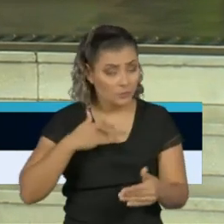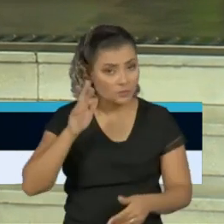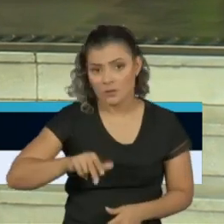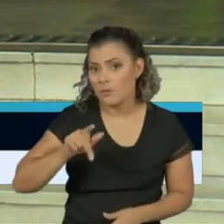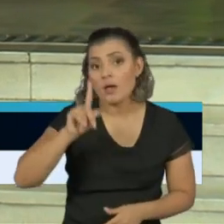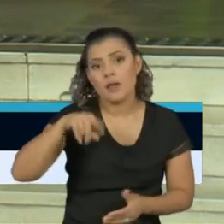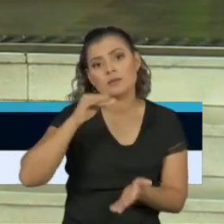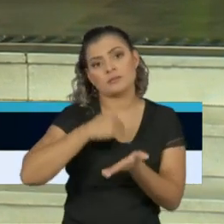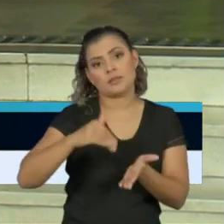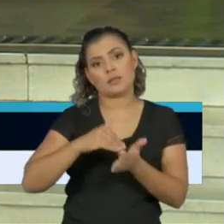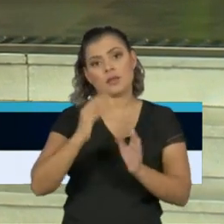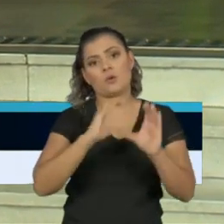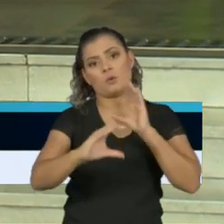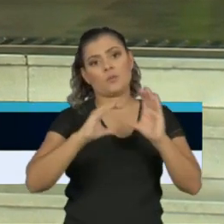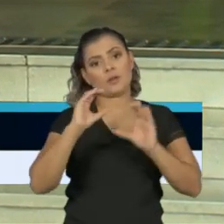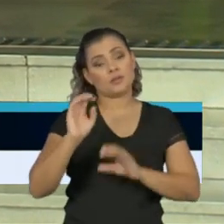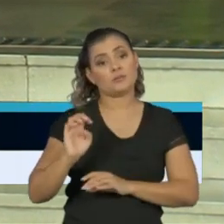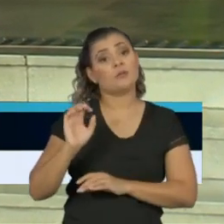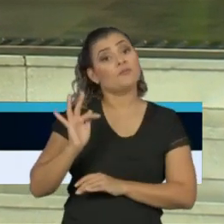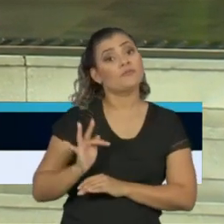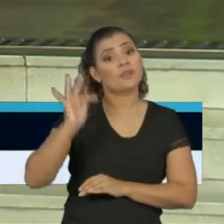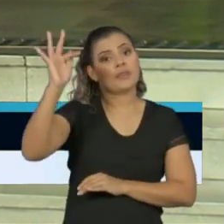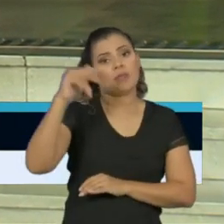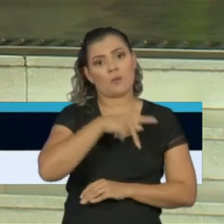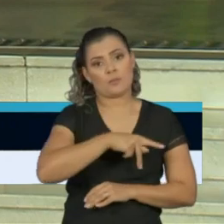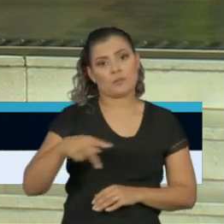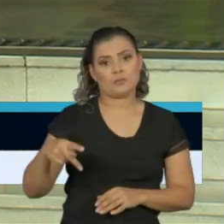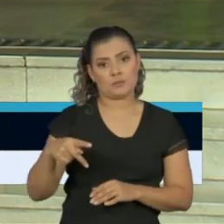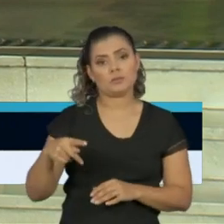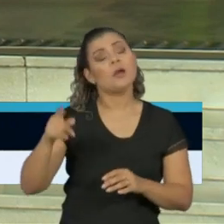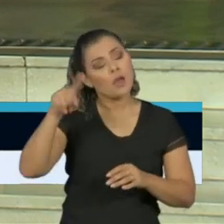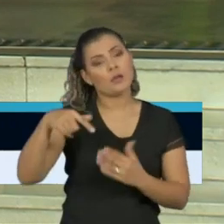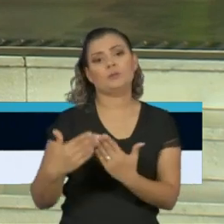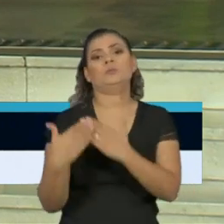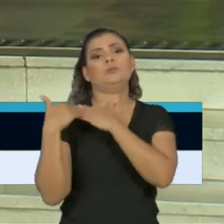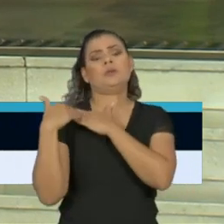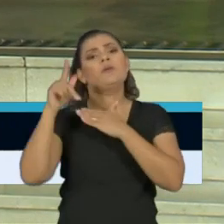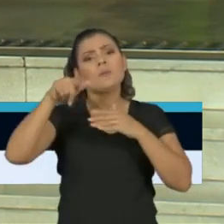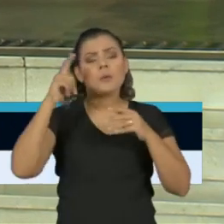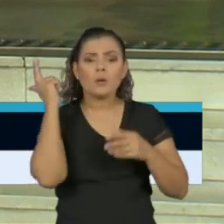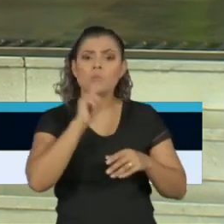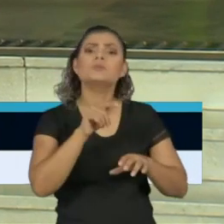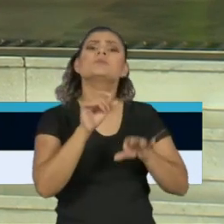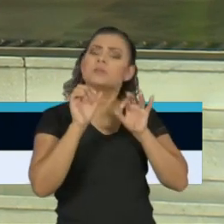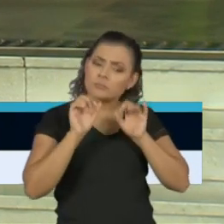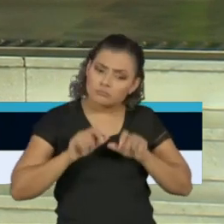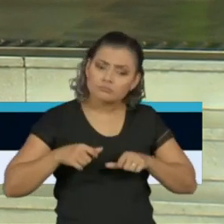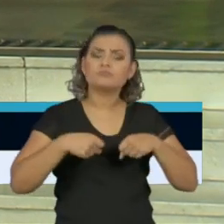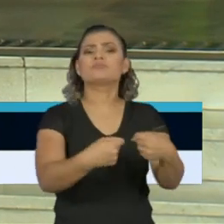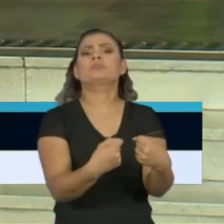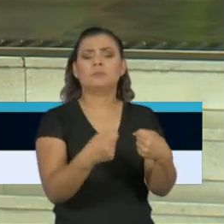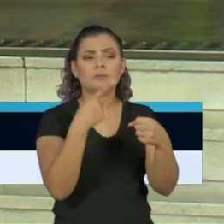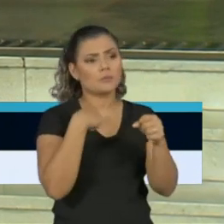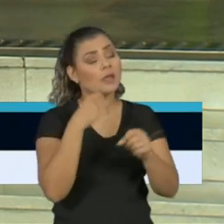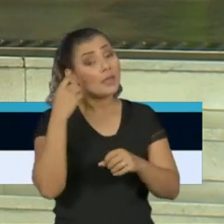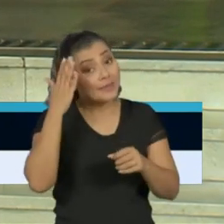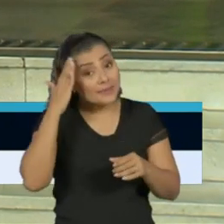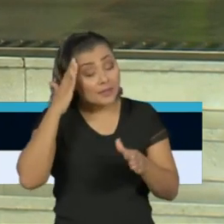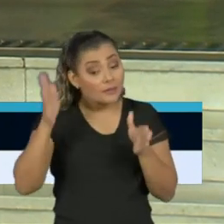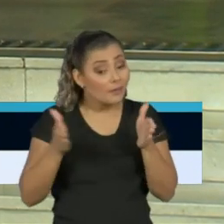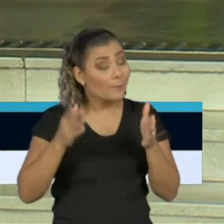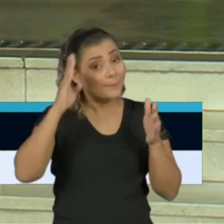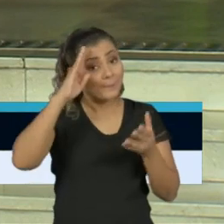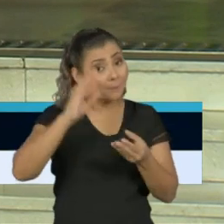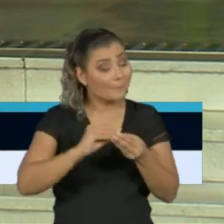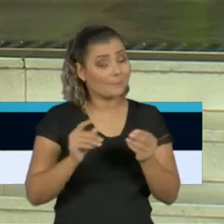da Secretaria de Comunicação da Presidência da República, que possa se ocupar, compreender a gravidade dos